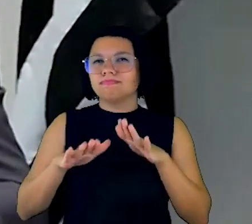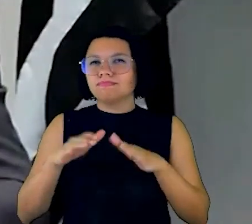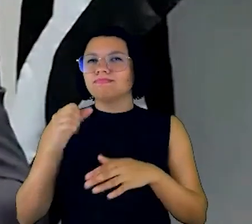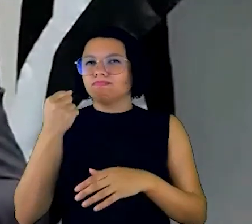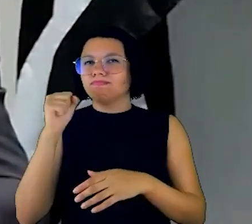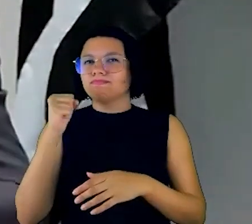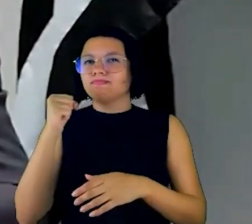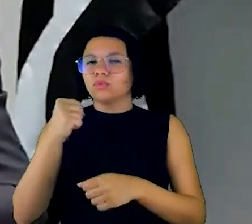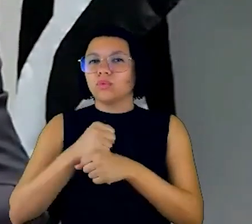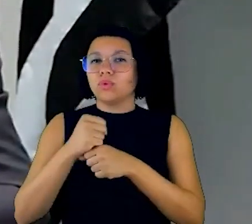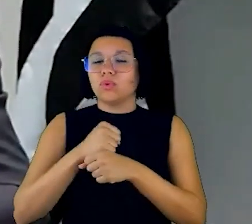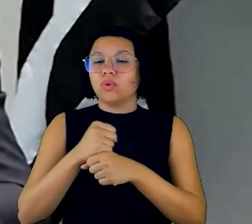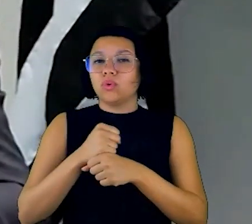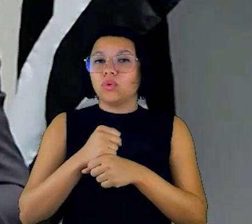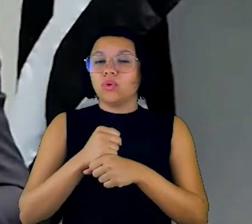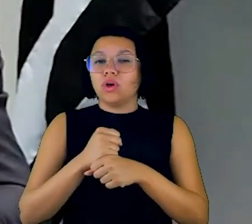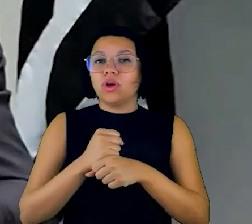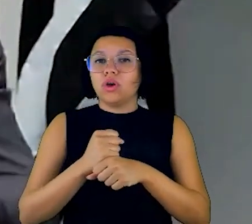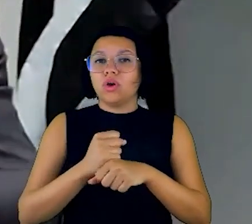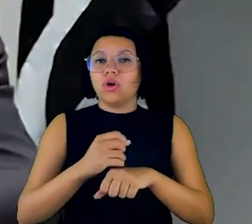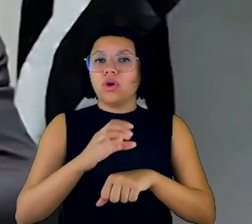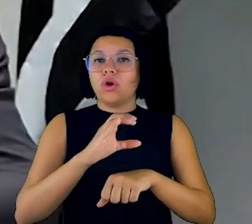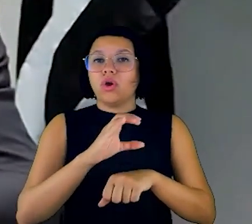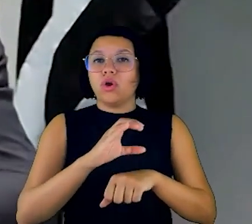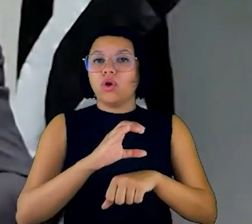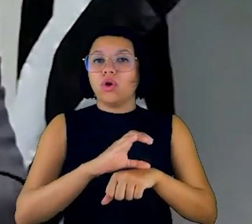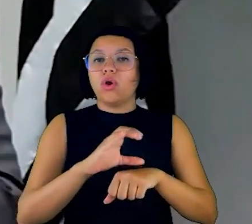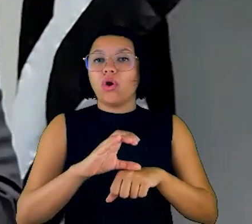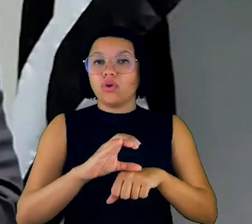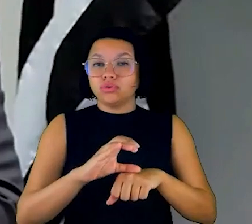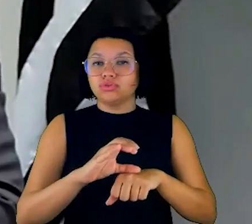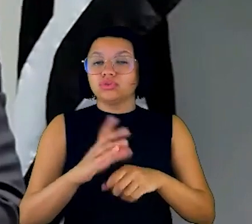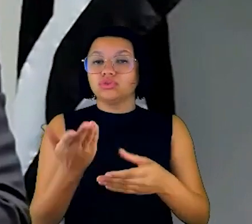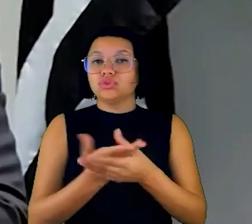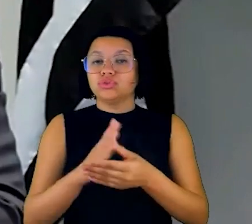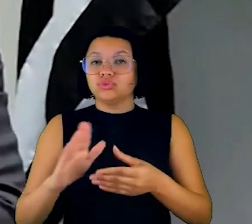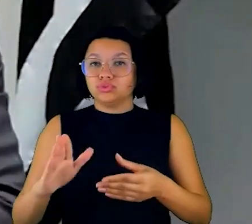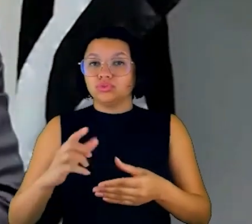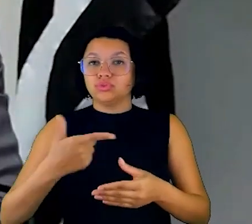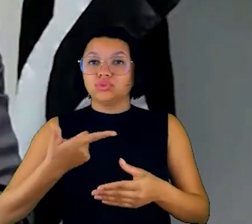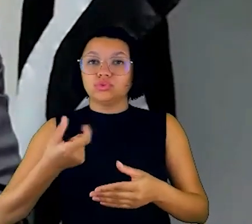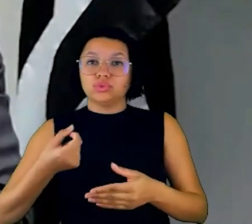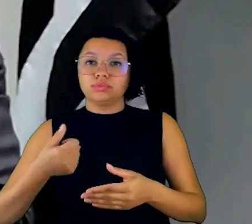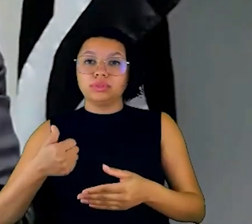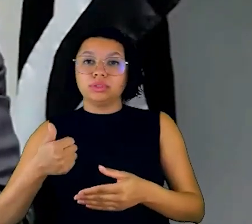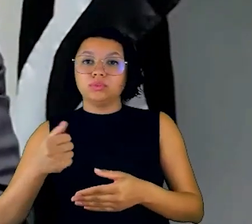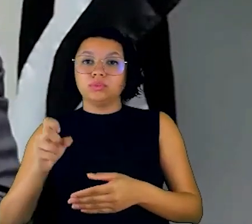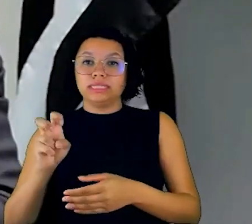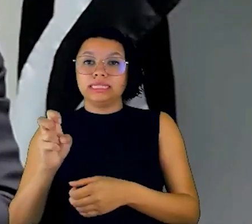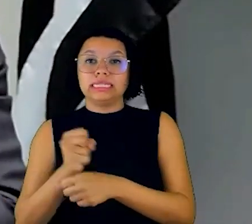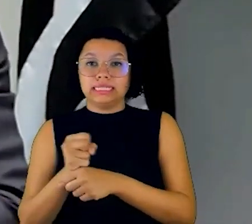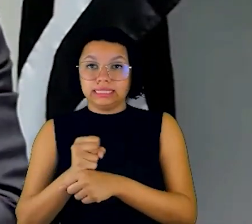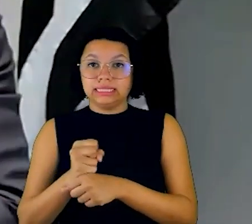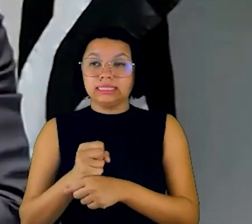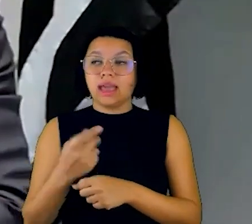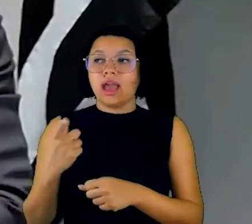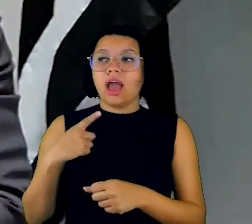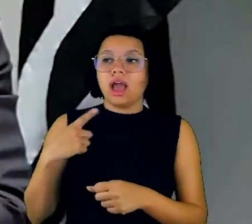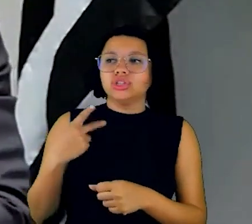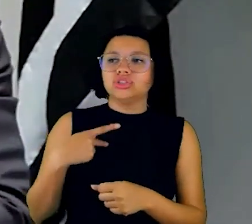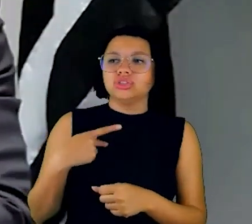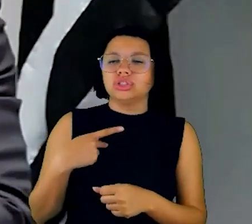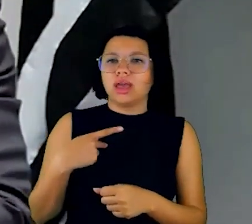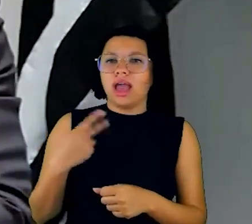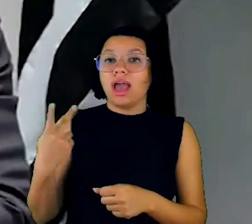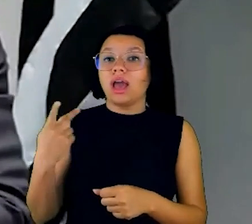Aproximadamente 8 anos. Com o Código de 2015, com a edição do Código de Processo Civil de 2015, nós